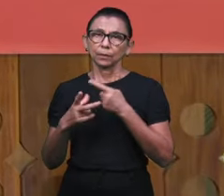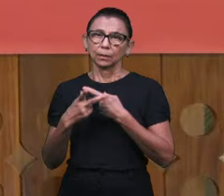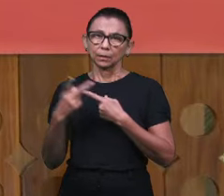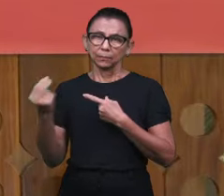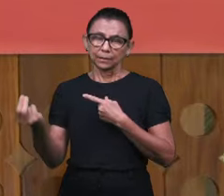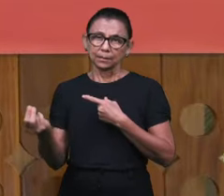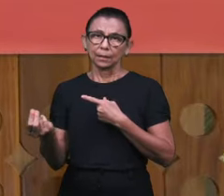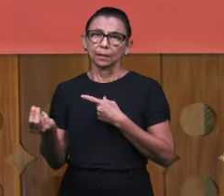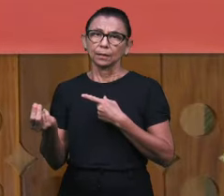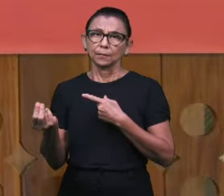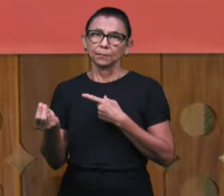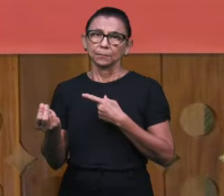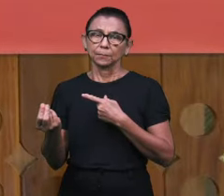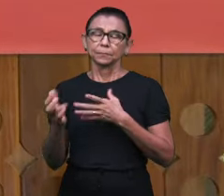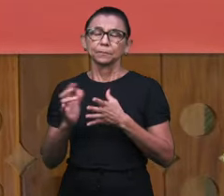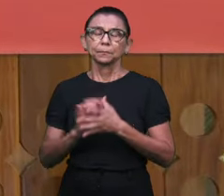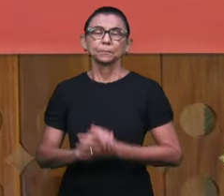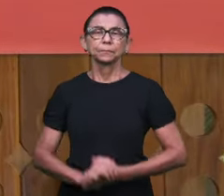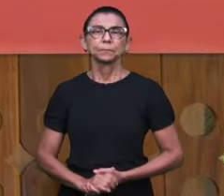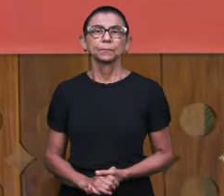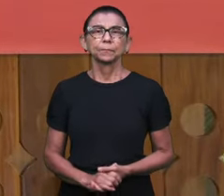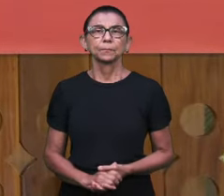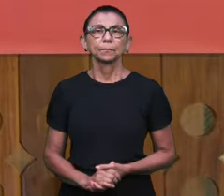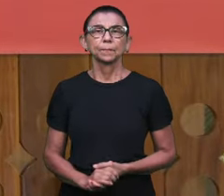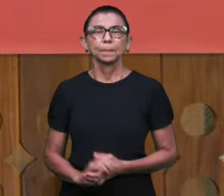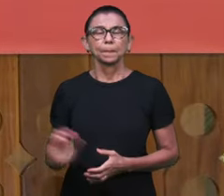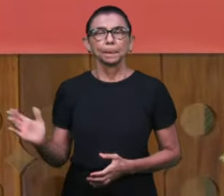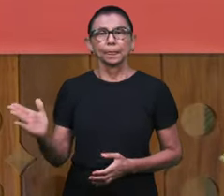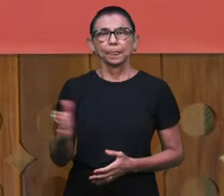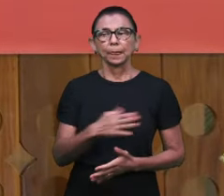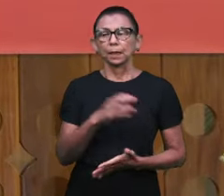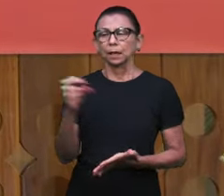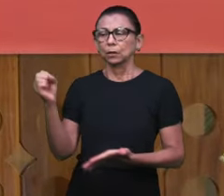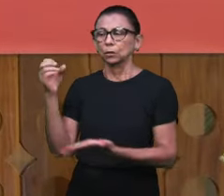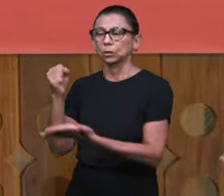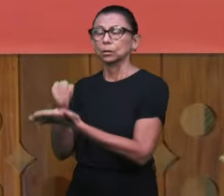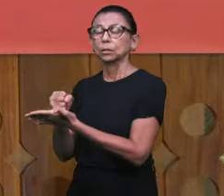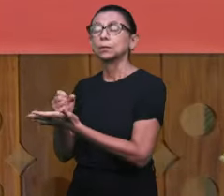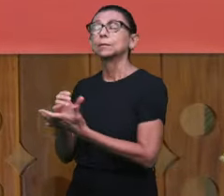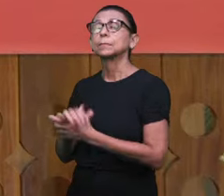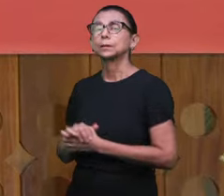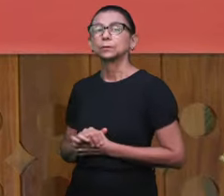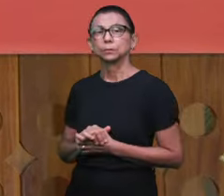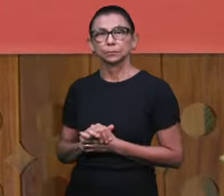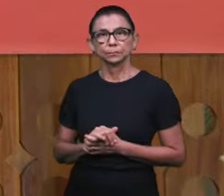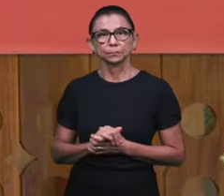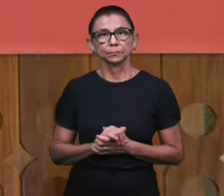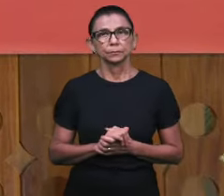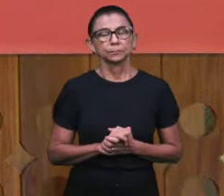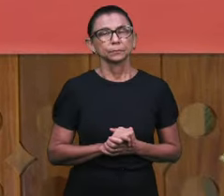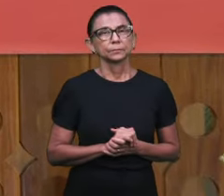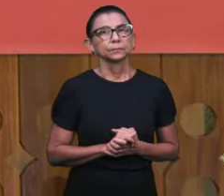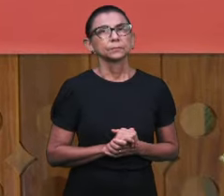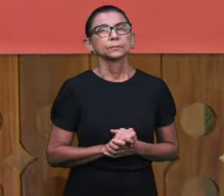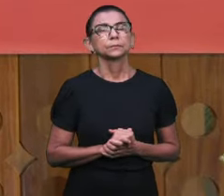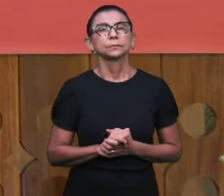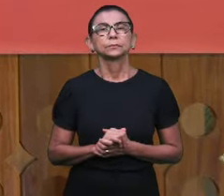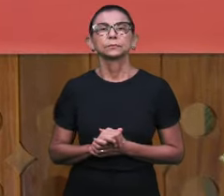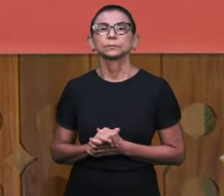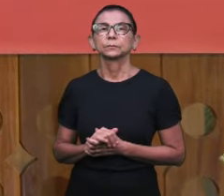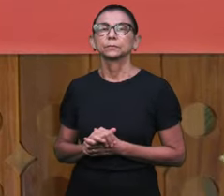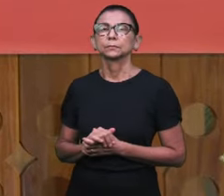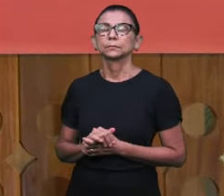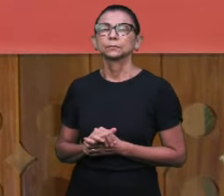carneiro. Isso se passou para o Novo Testamento de que forma? Então, profeticamente diz